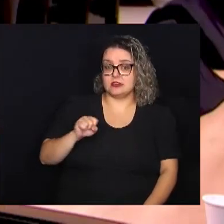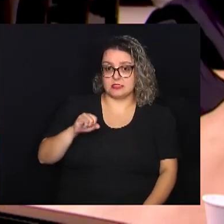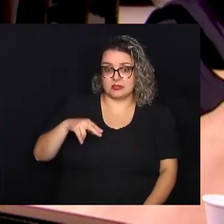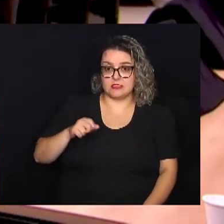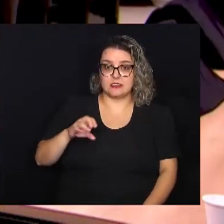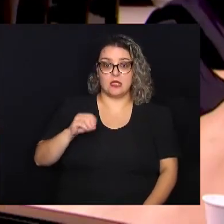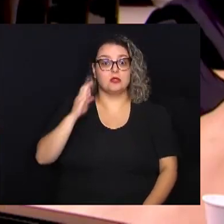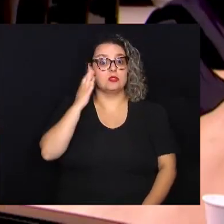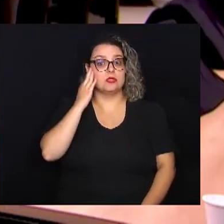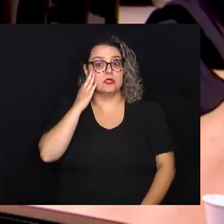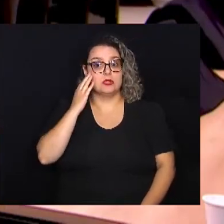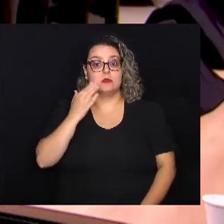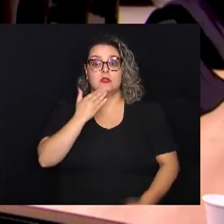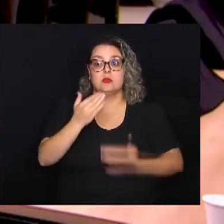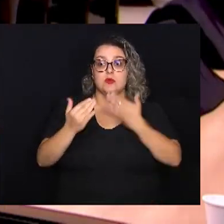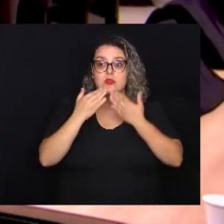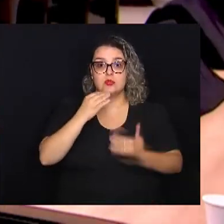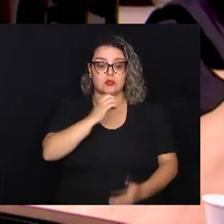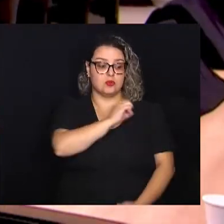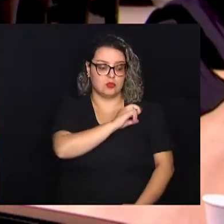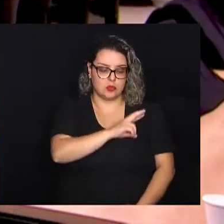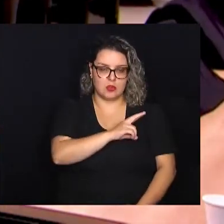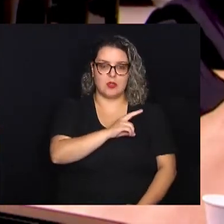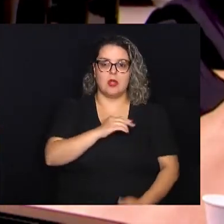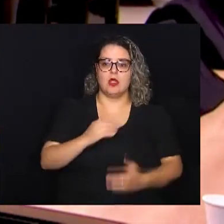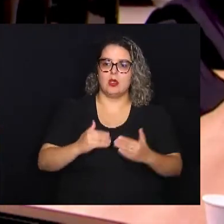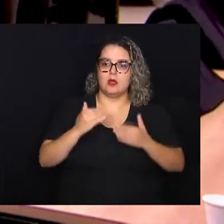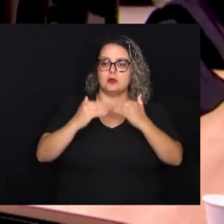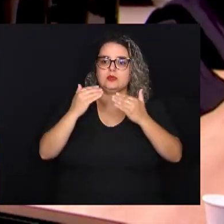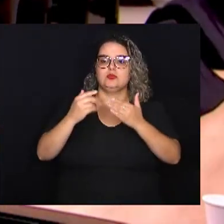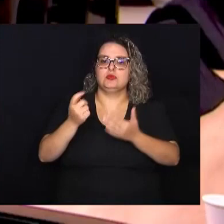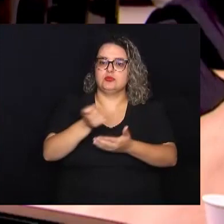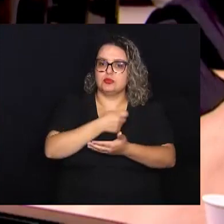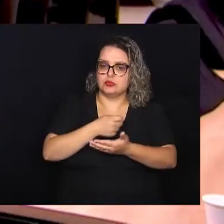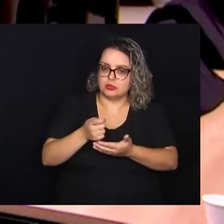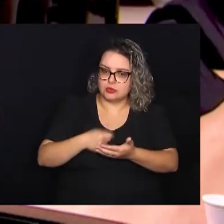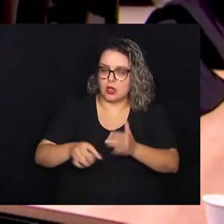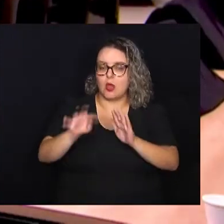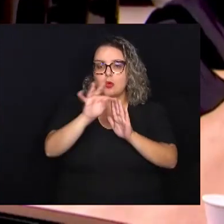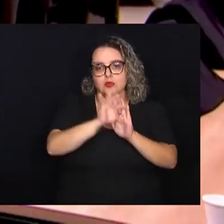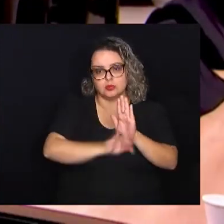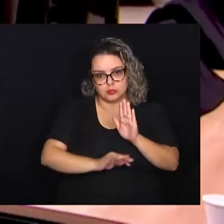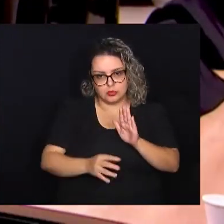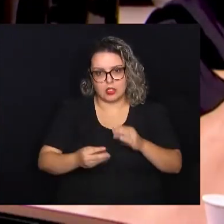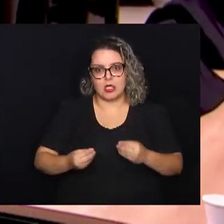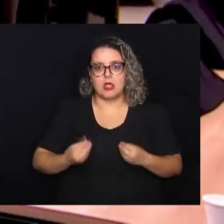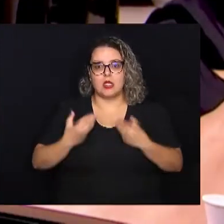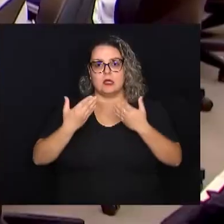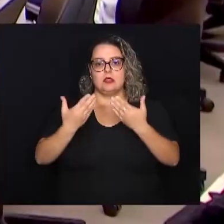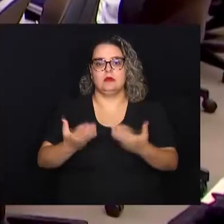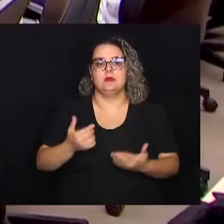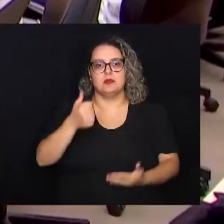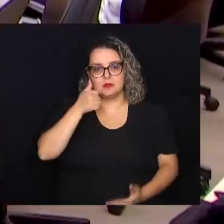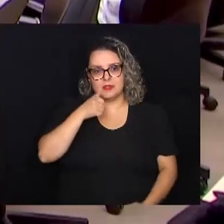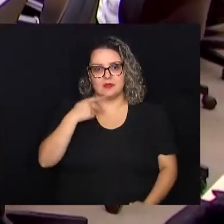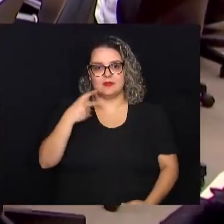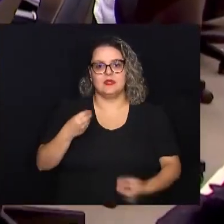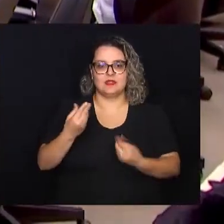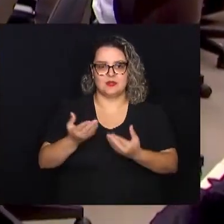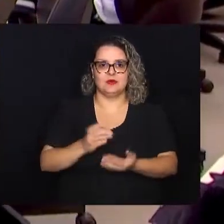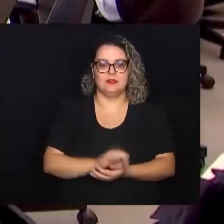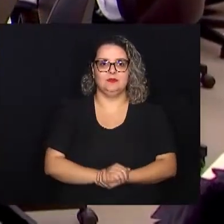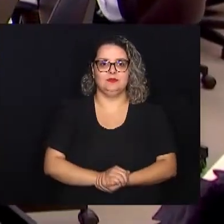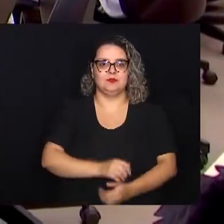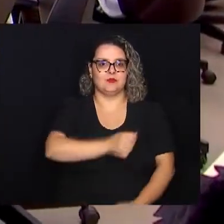do Ouro Verde e a partir das demandas aulas eles construíram abaixo-assinado E aí eles trouxeram para entregar para vereadora os alunos